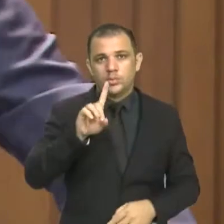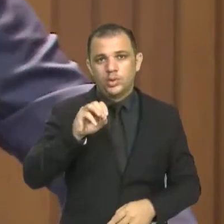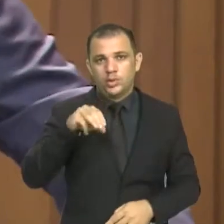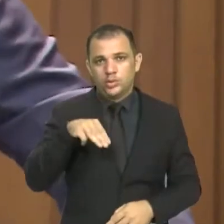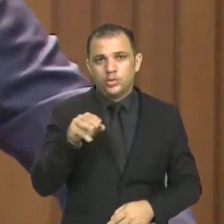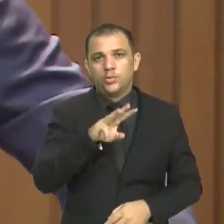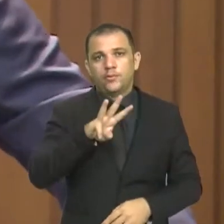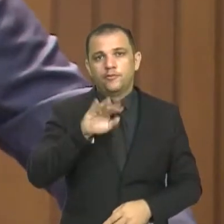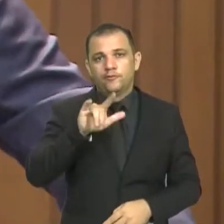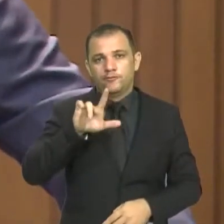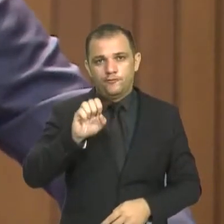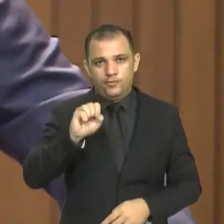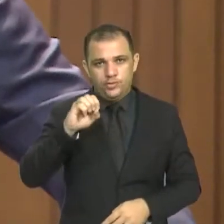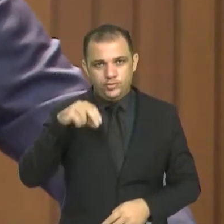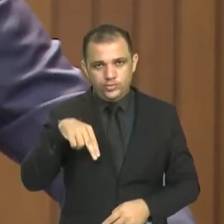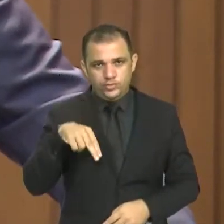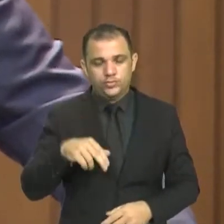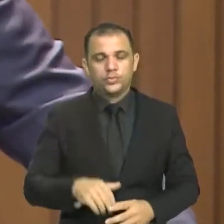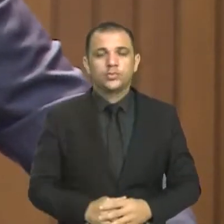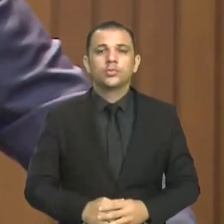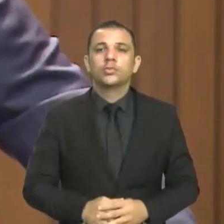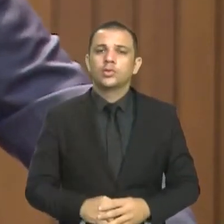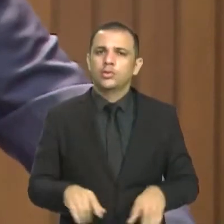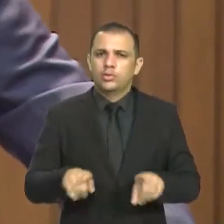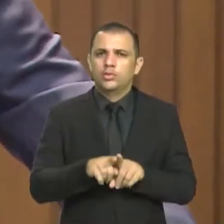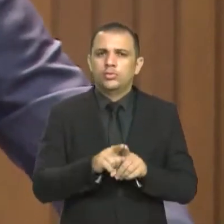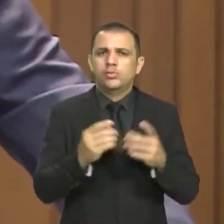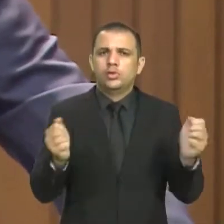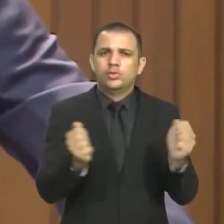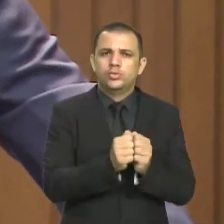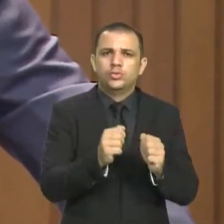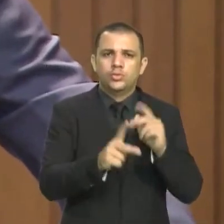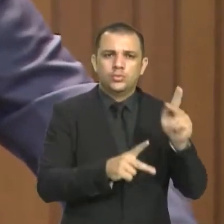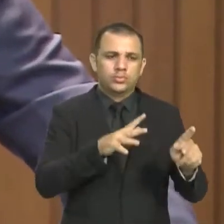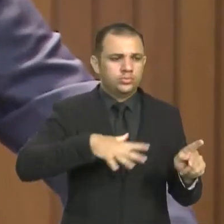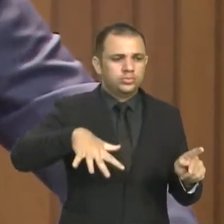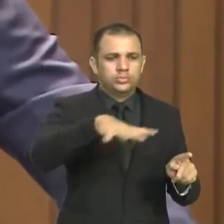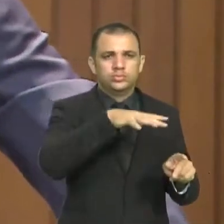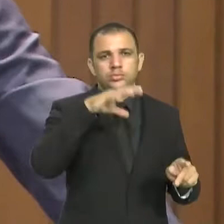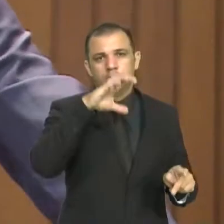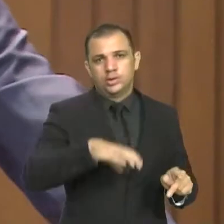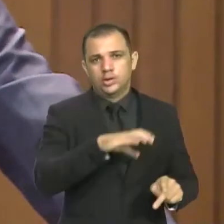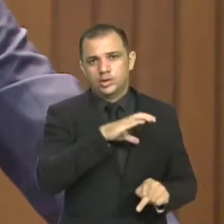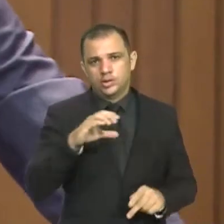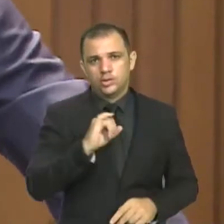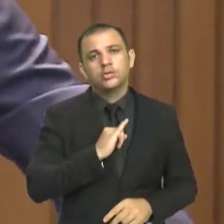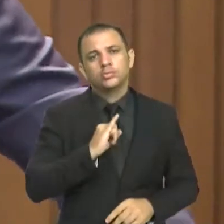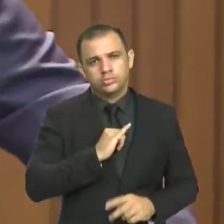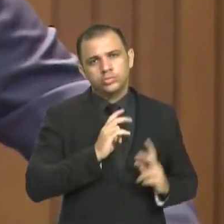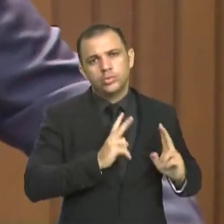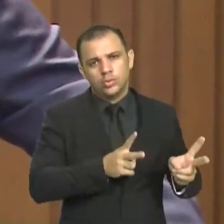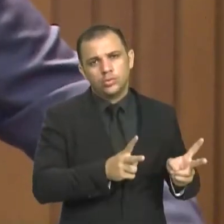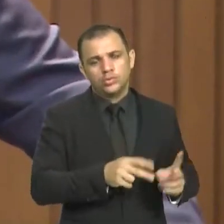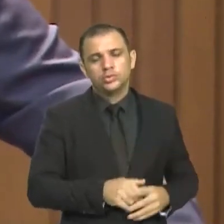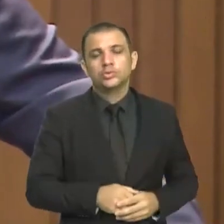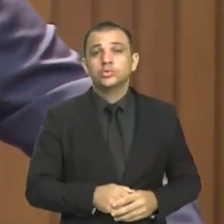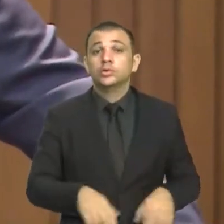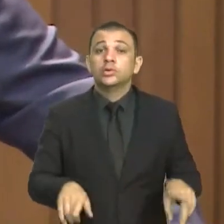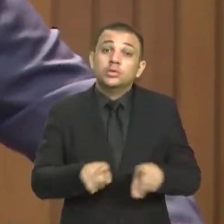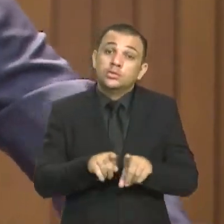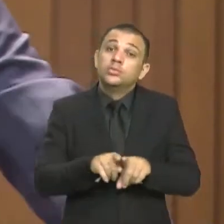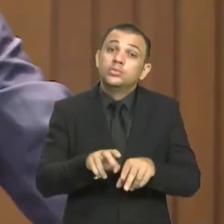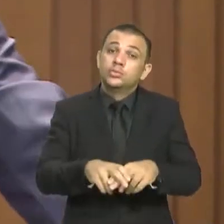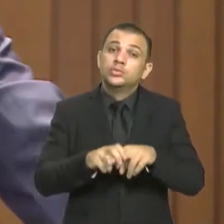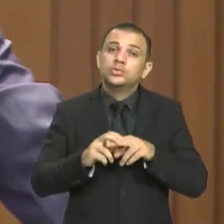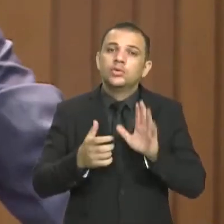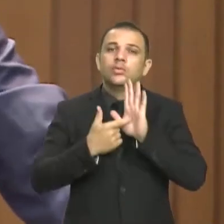os membros da diocese de Imperatriz. E assim vai reforçando, vão reforçando as manifestações de fé